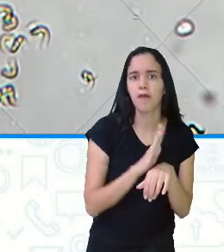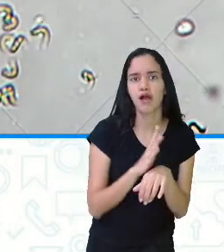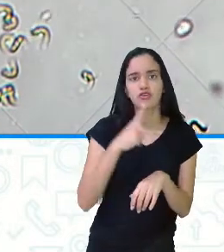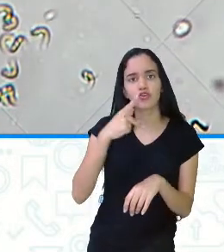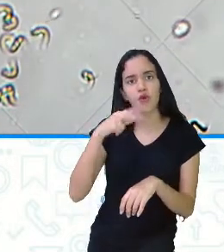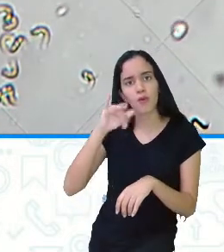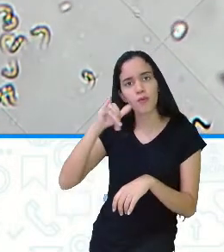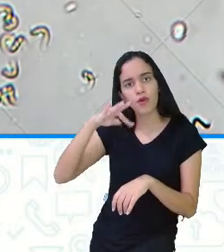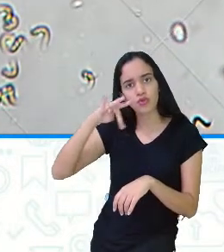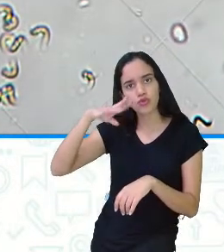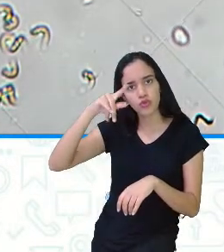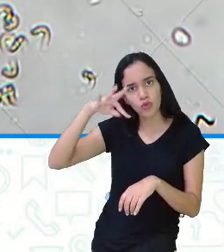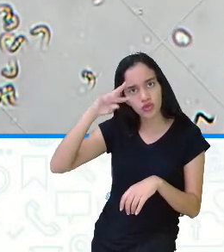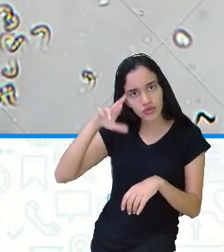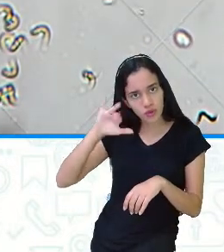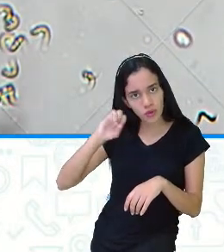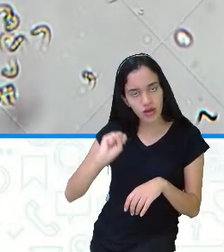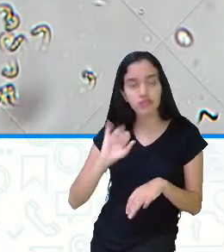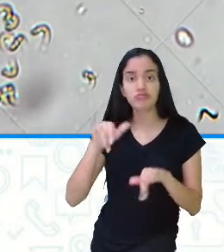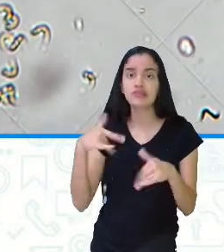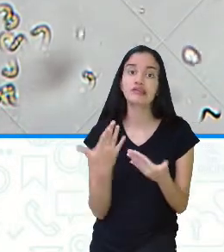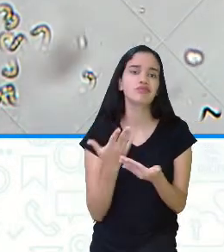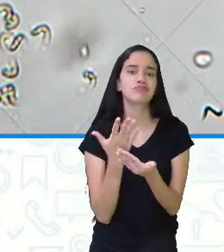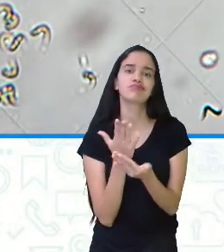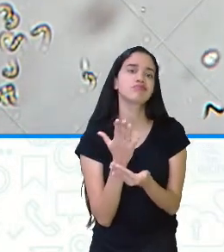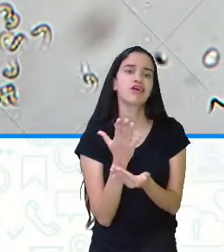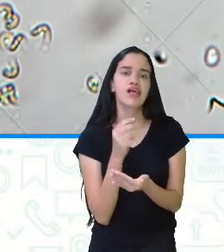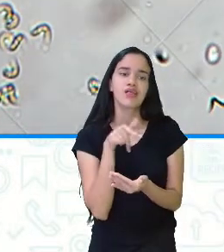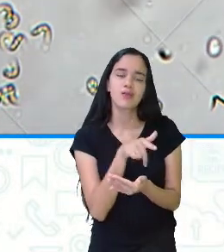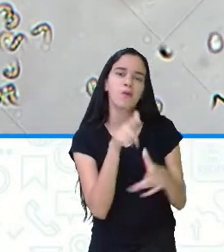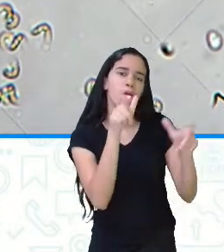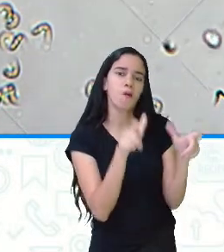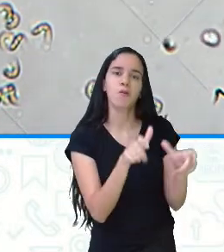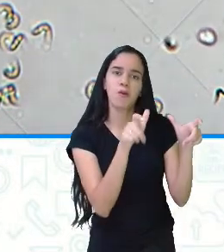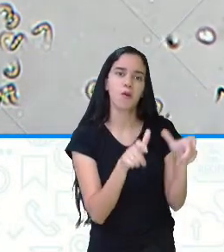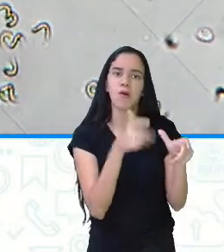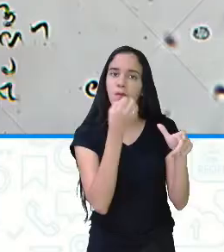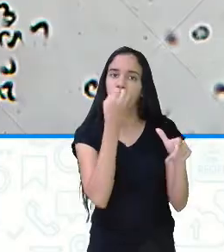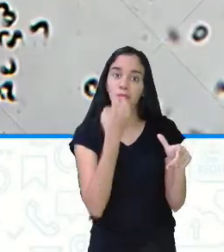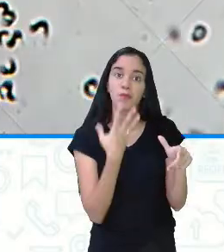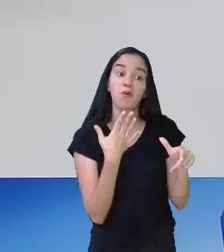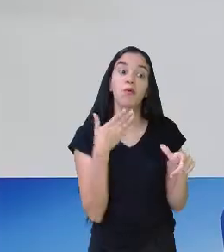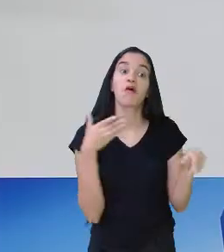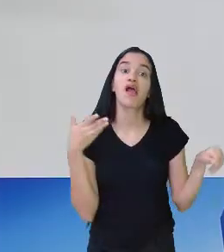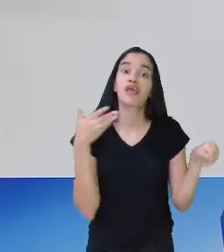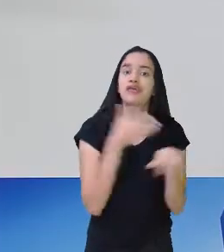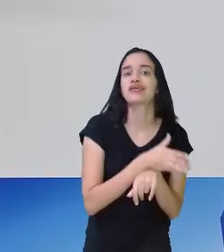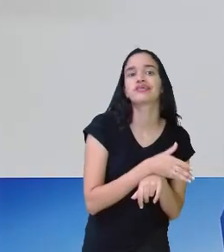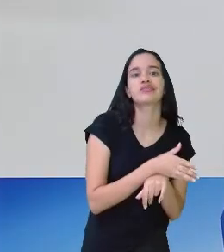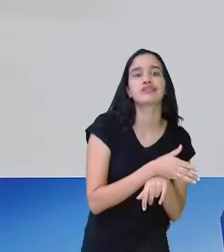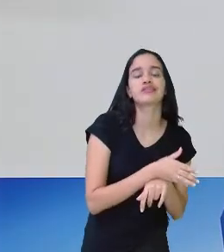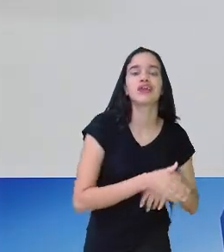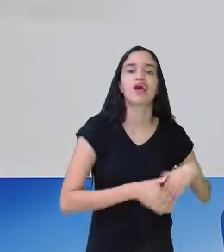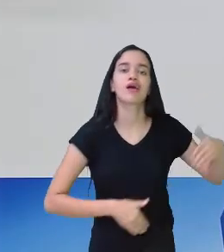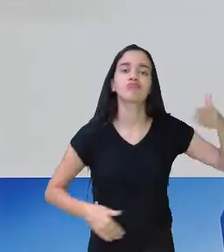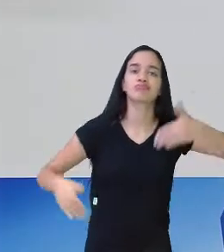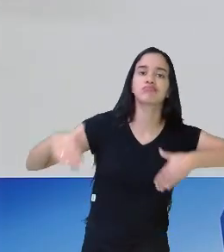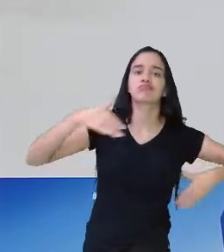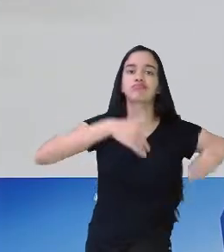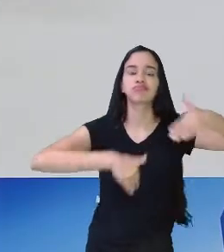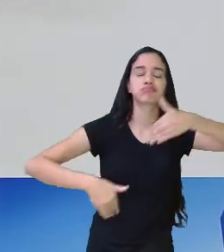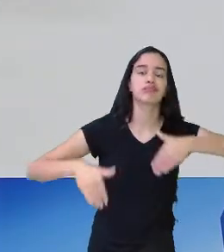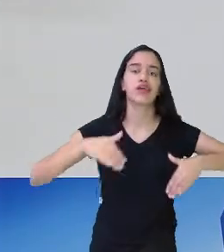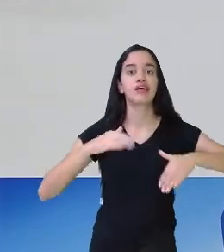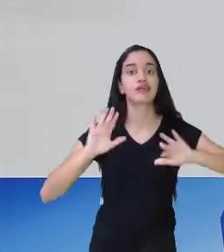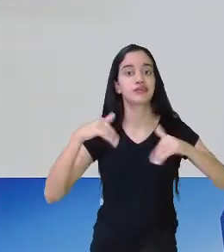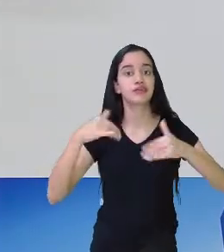está boa. Se tiver pouco protozoário, não é um local adequado para a gente entrar, nadar, conviver ali. Então, ele é